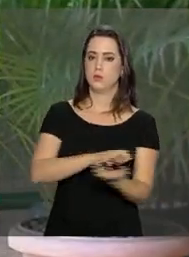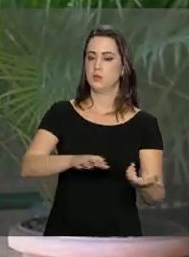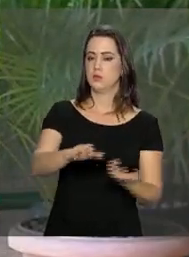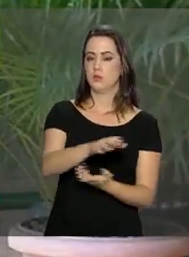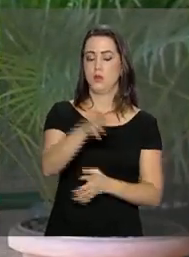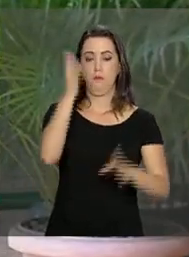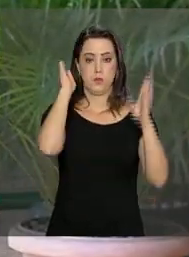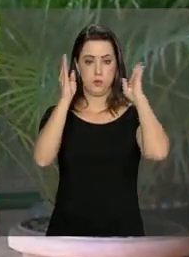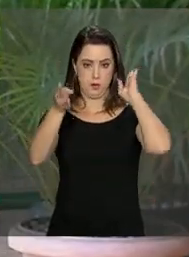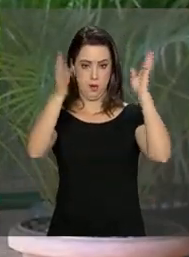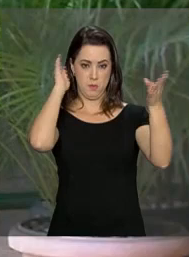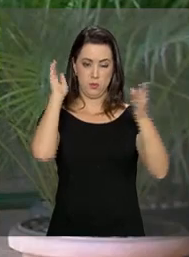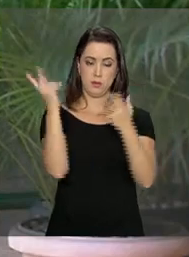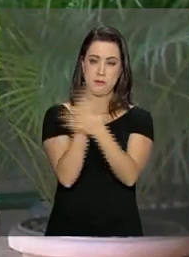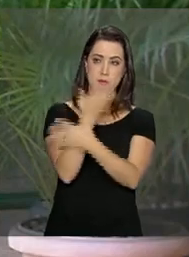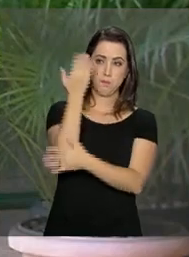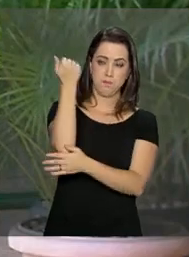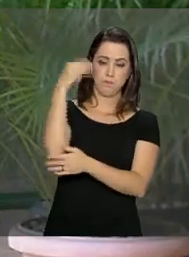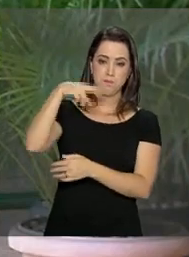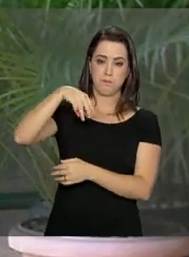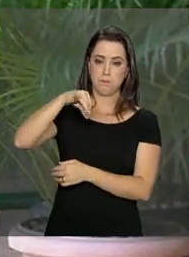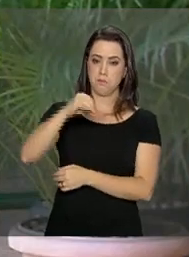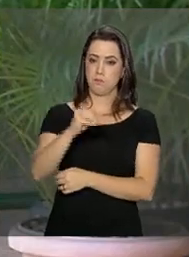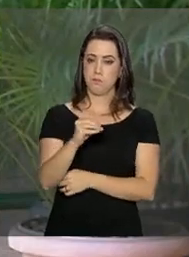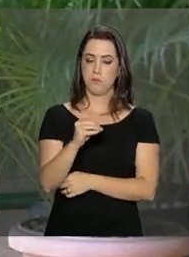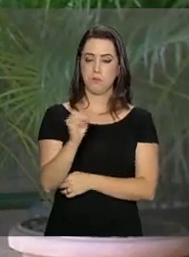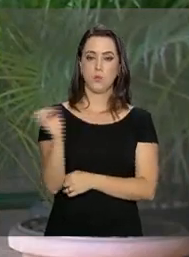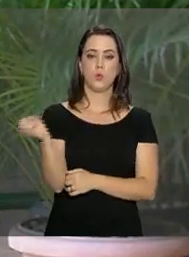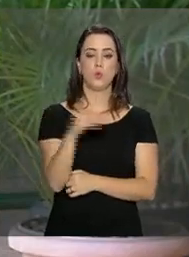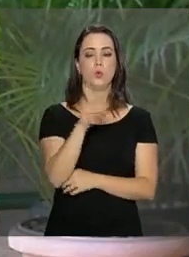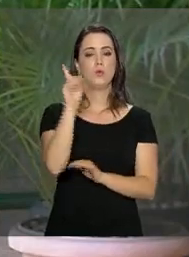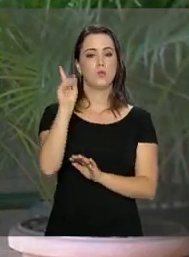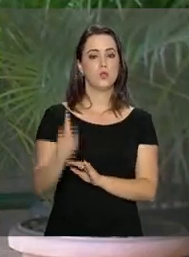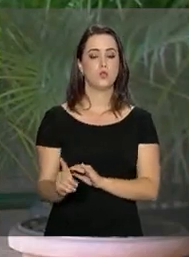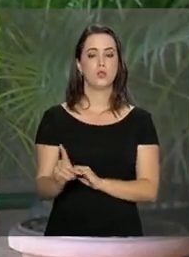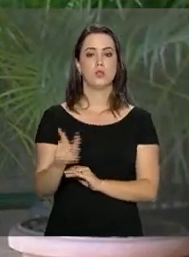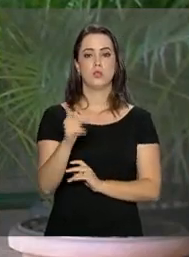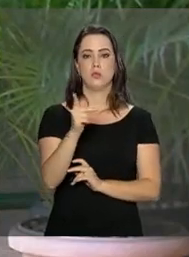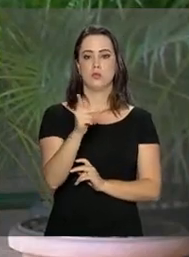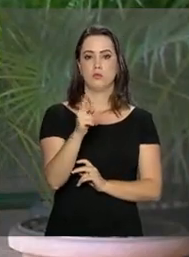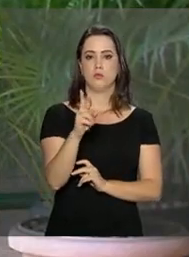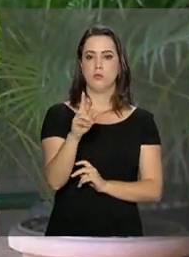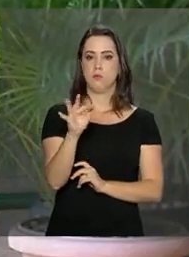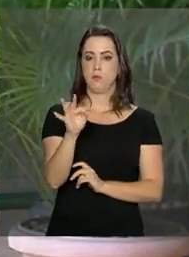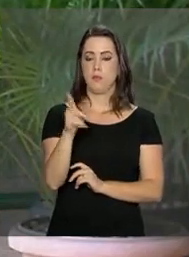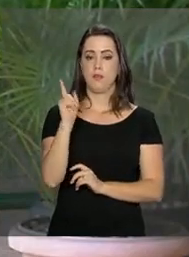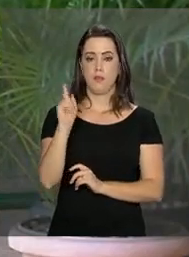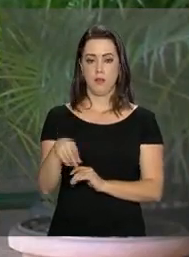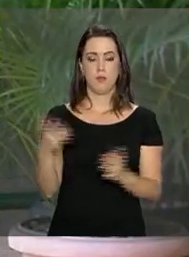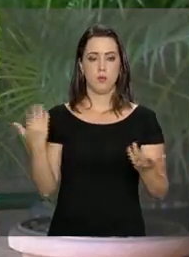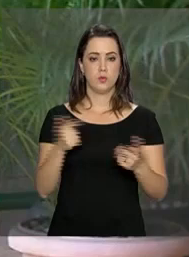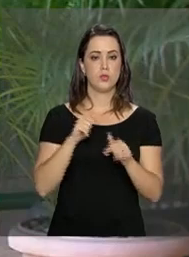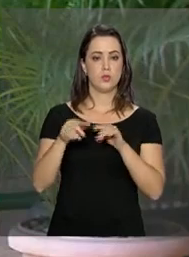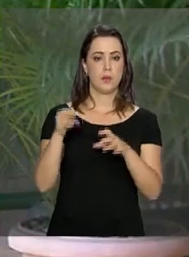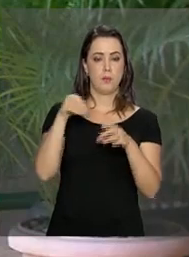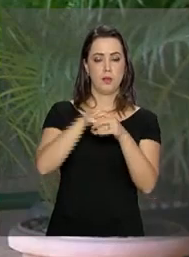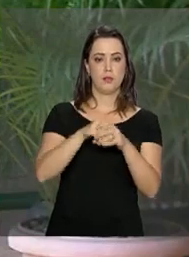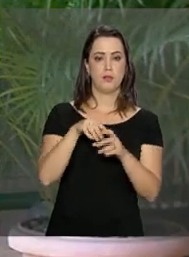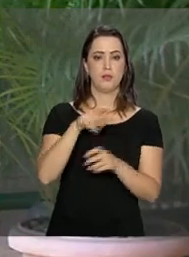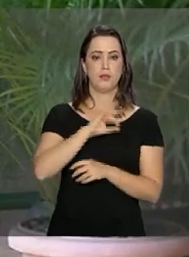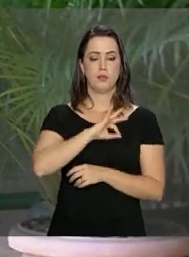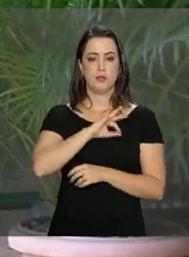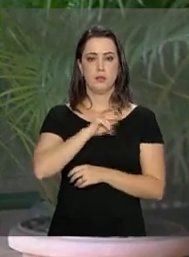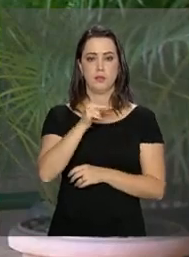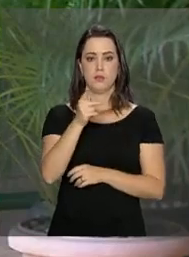caminhoneiros ocorrida em maio bom o novo diretor da prf adriano furtado é o atual superintendente do órgão no